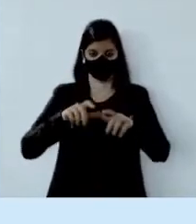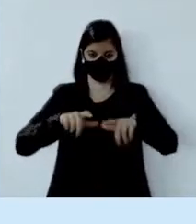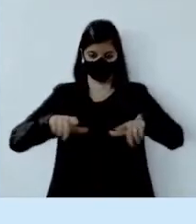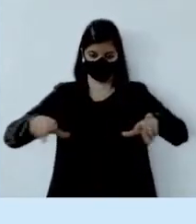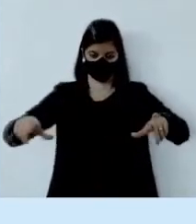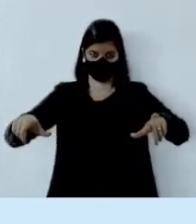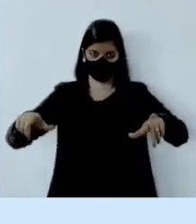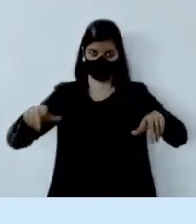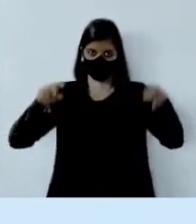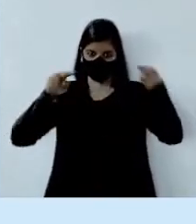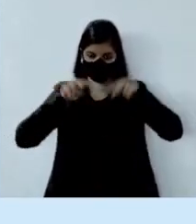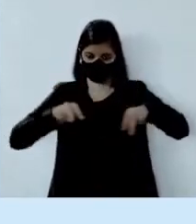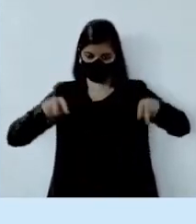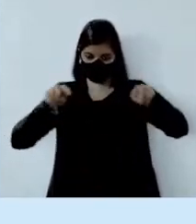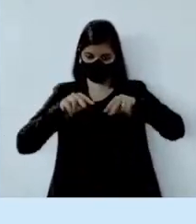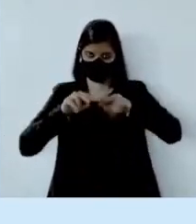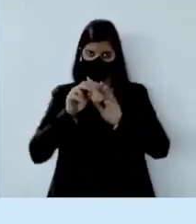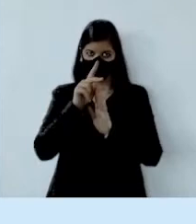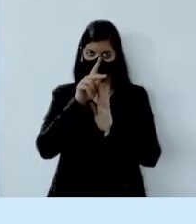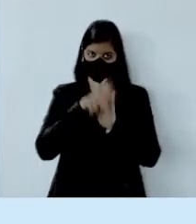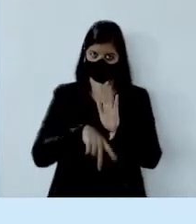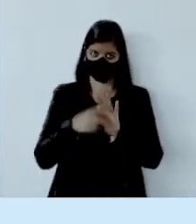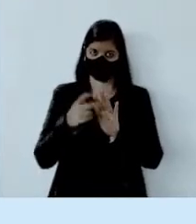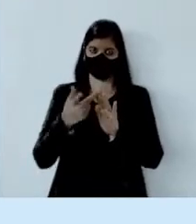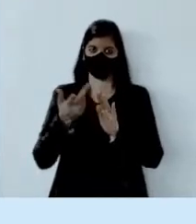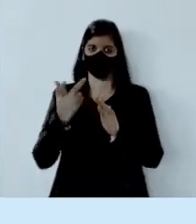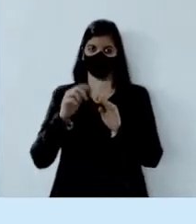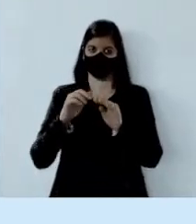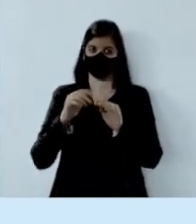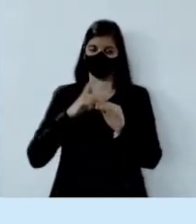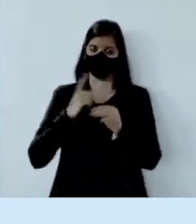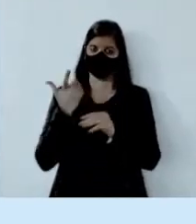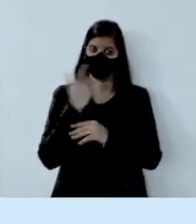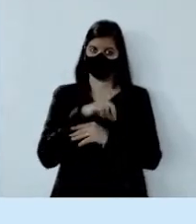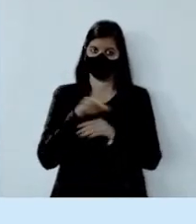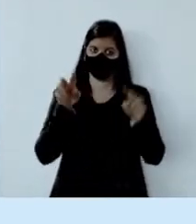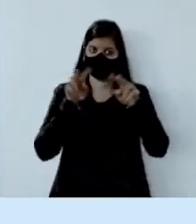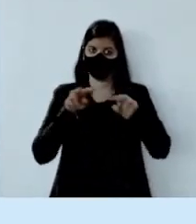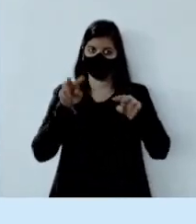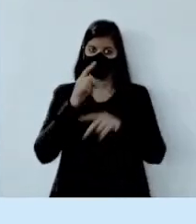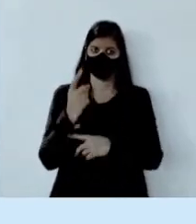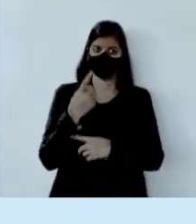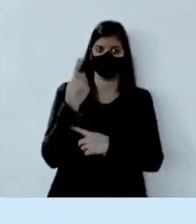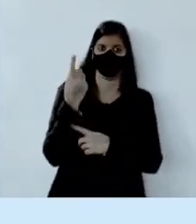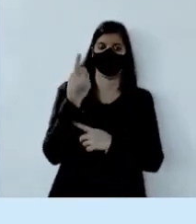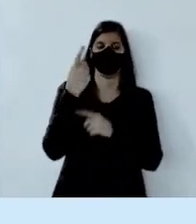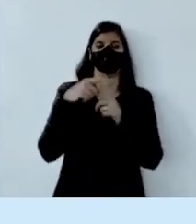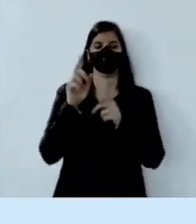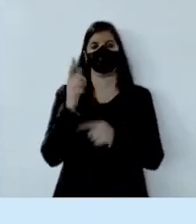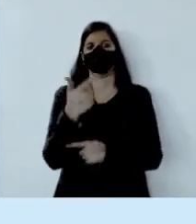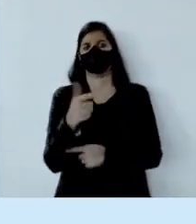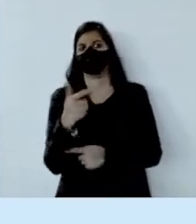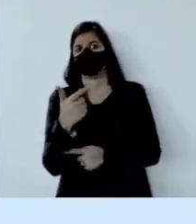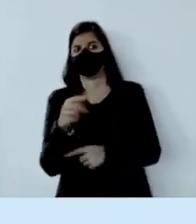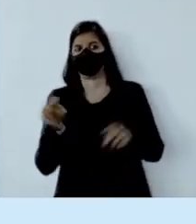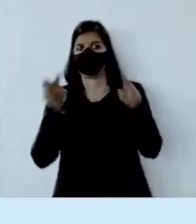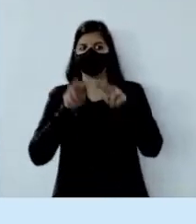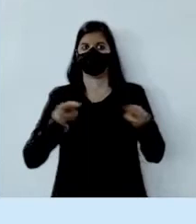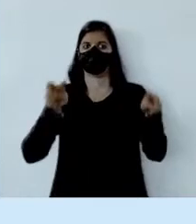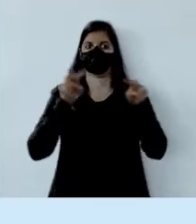vendo, né, do projeto, a elevação a gente consegue ter a visualização da altura, mas a gente ainda não tem a